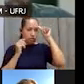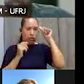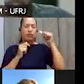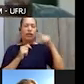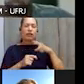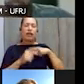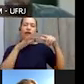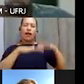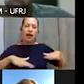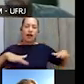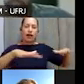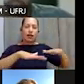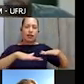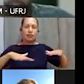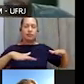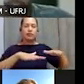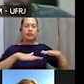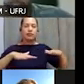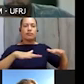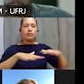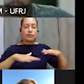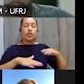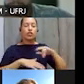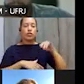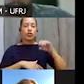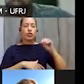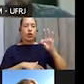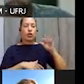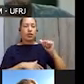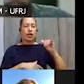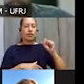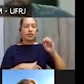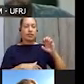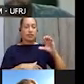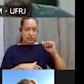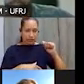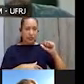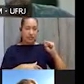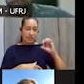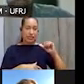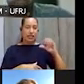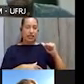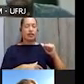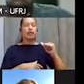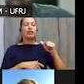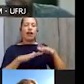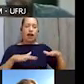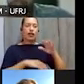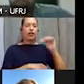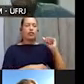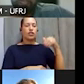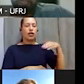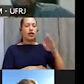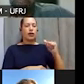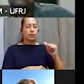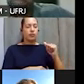áreas de jutaicica, de breu. de âmbar. Tem áreas de âmbar onde é